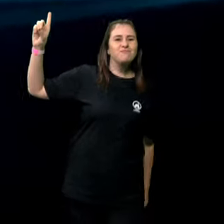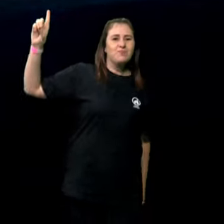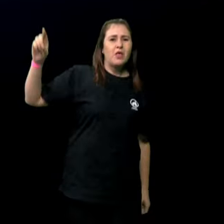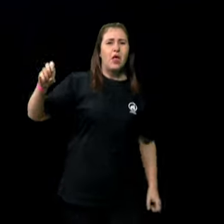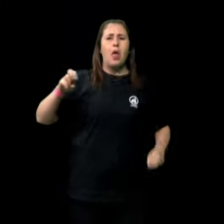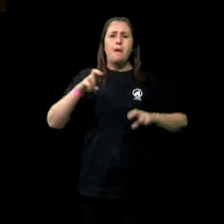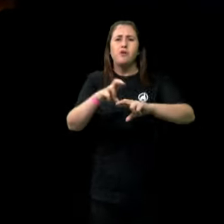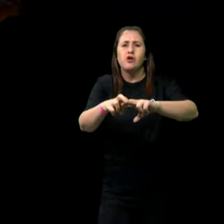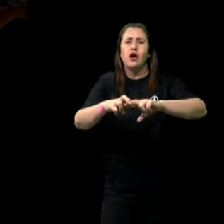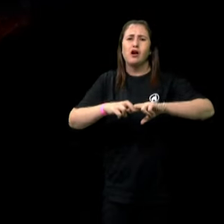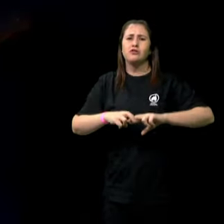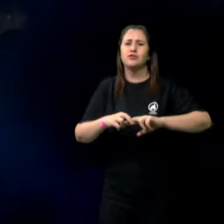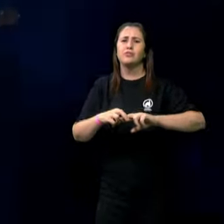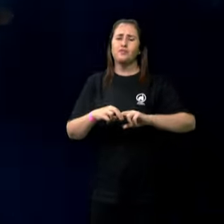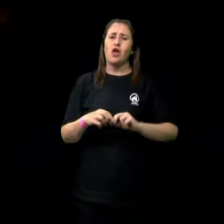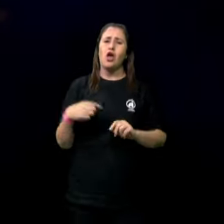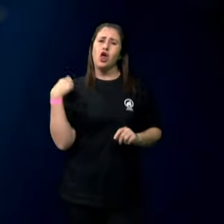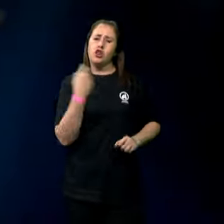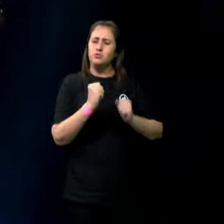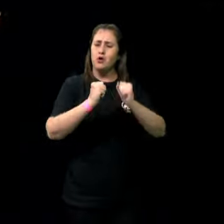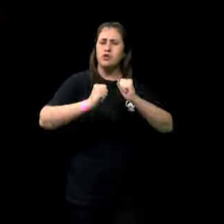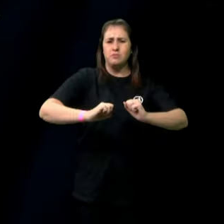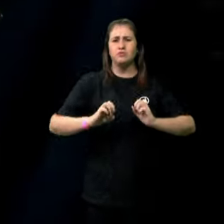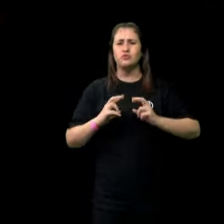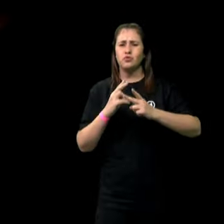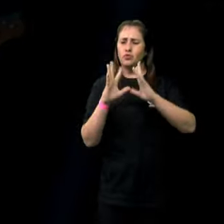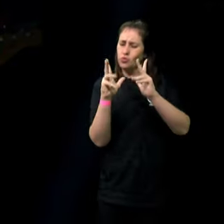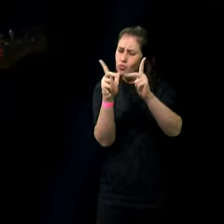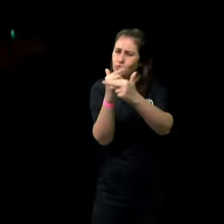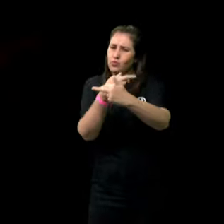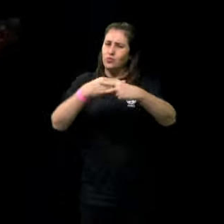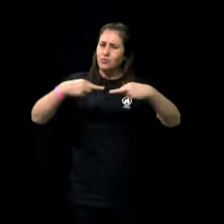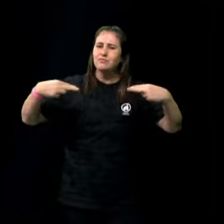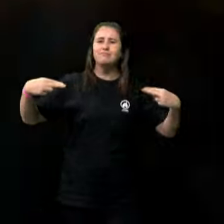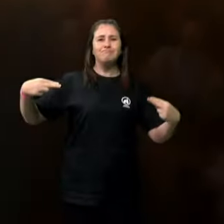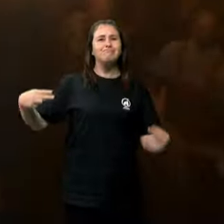porque tudo podemos naqueles que nos fortalece